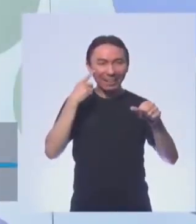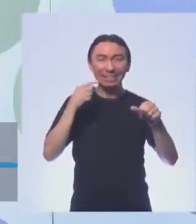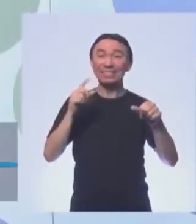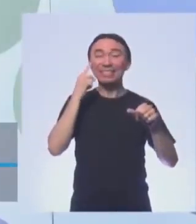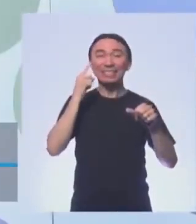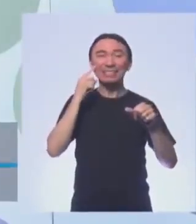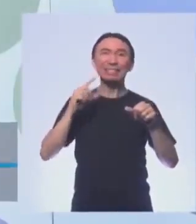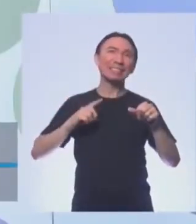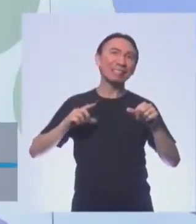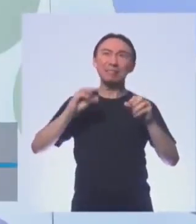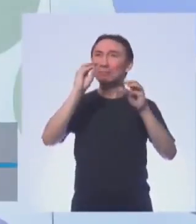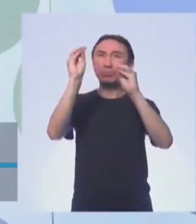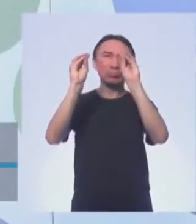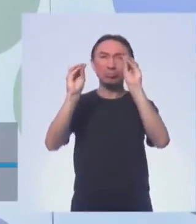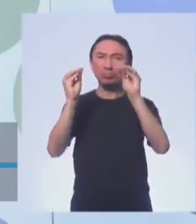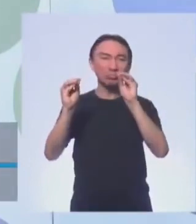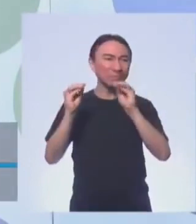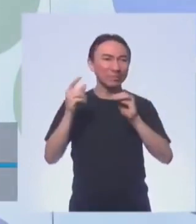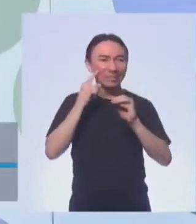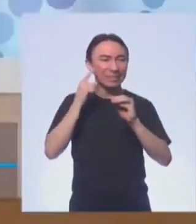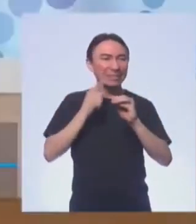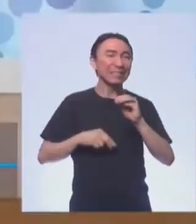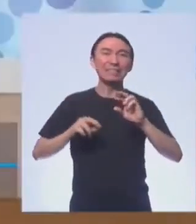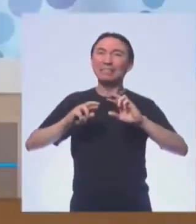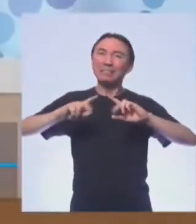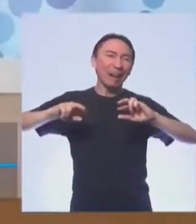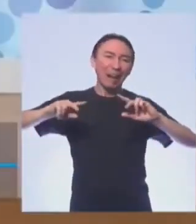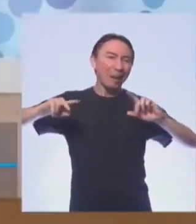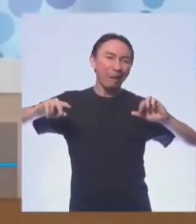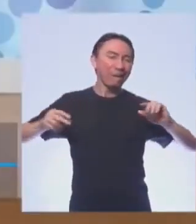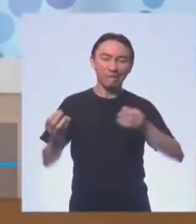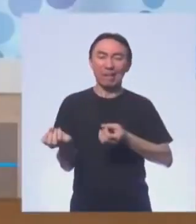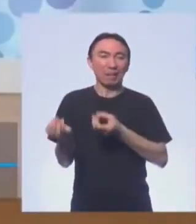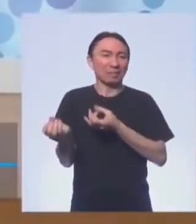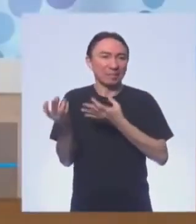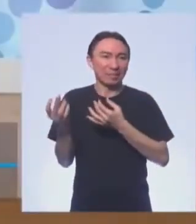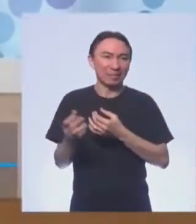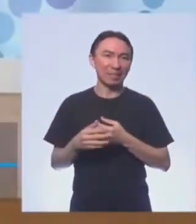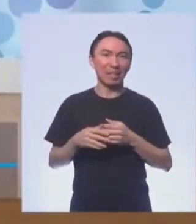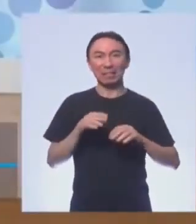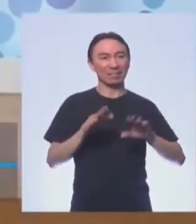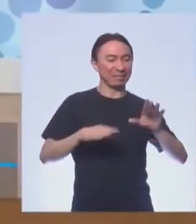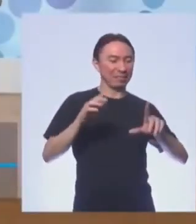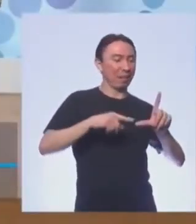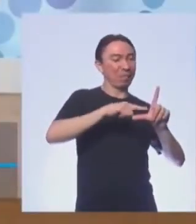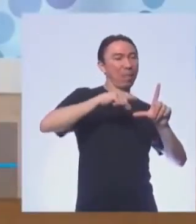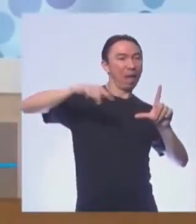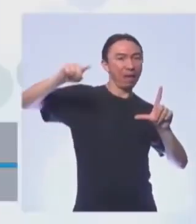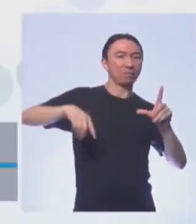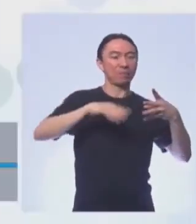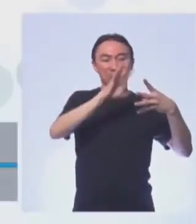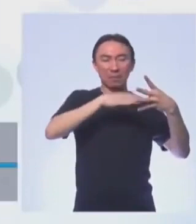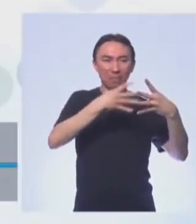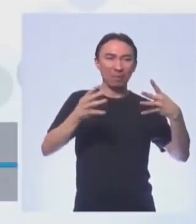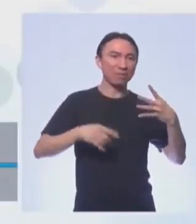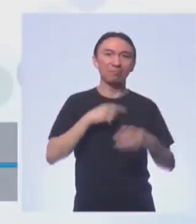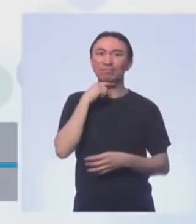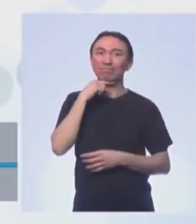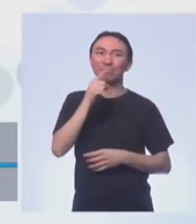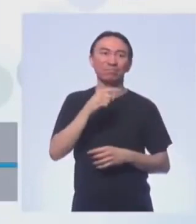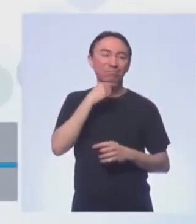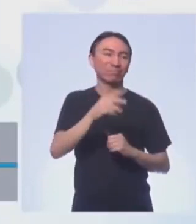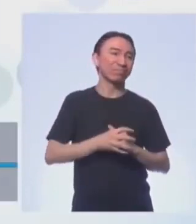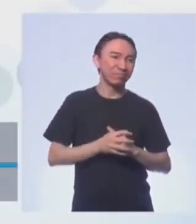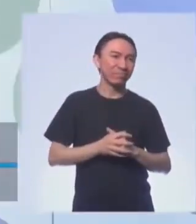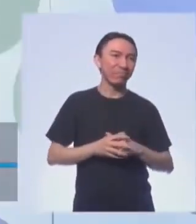texto, vários dados de várias coisas diferentes. O que não dá para fazer muito com gráfico nem com tabela. Que o gráfico ele é mais restrito, que senão